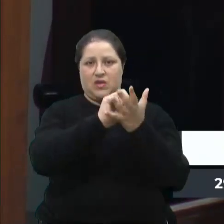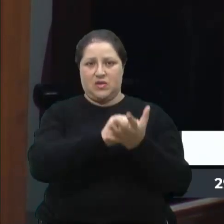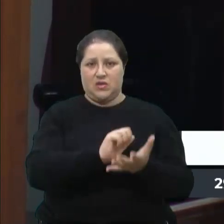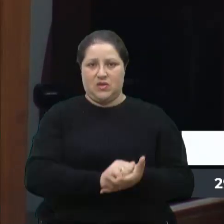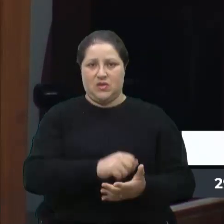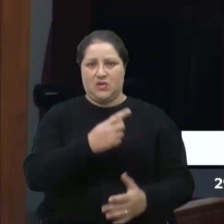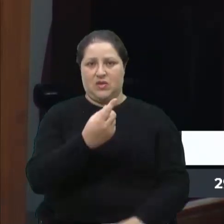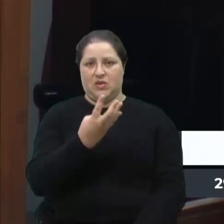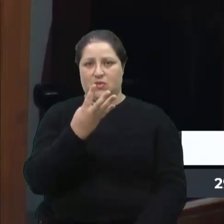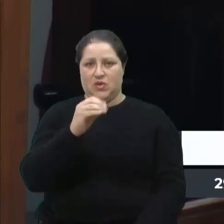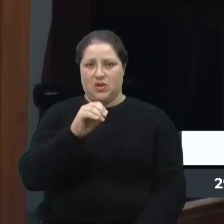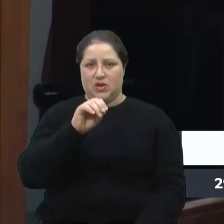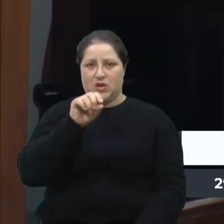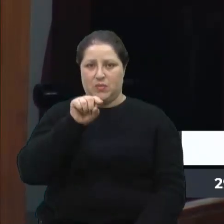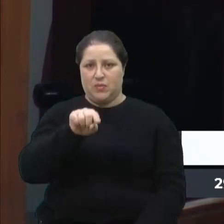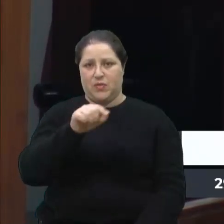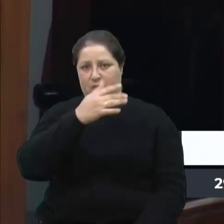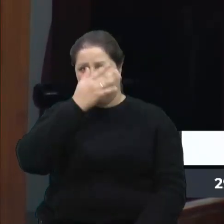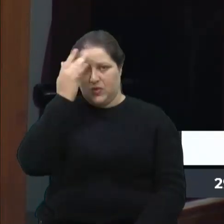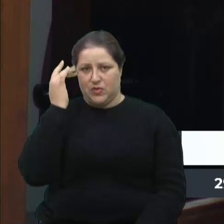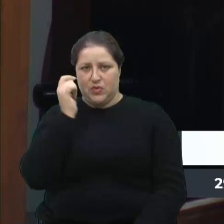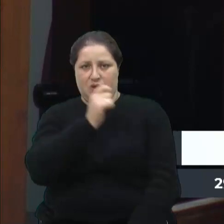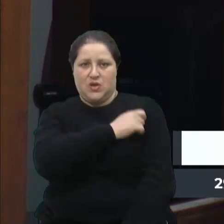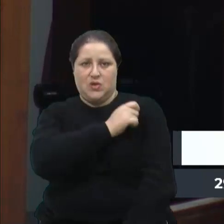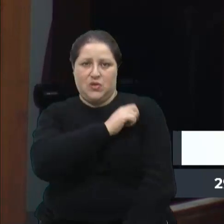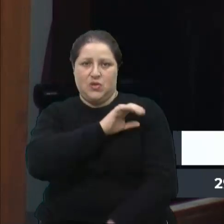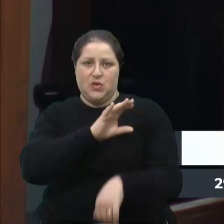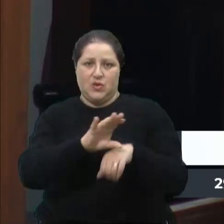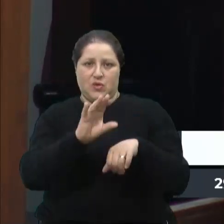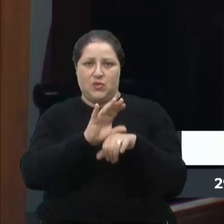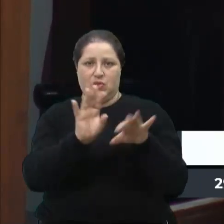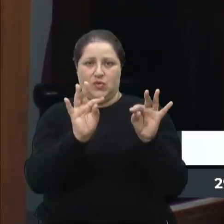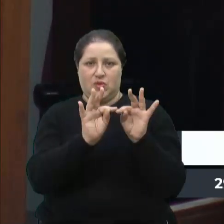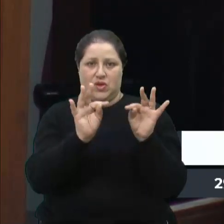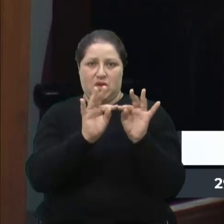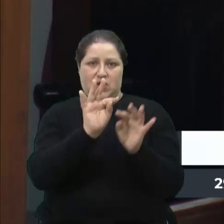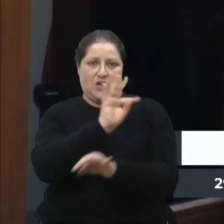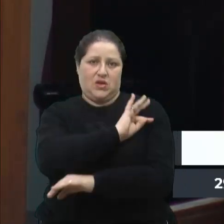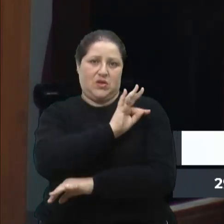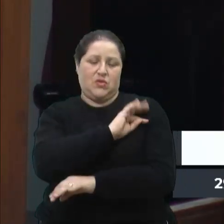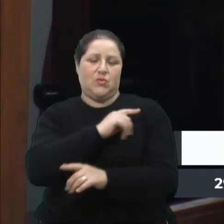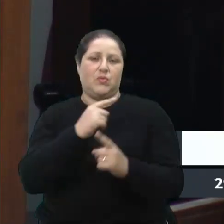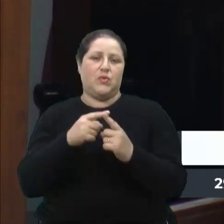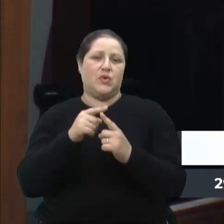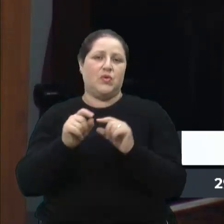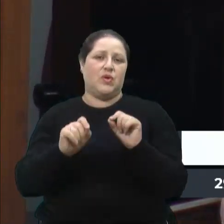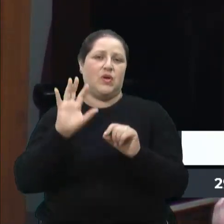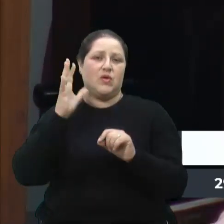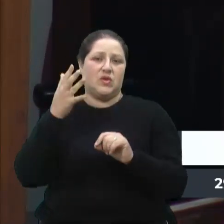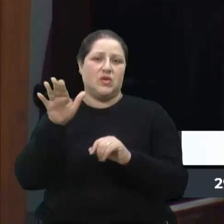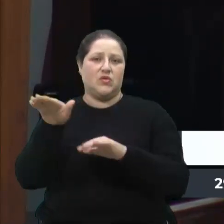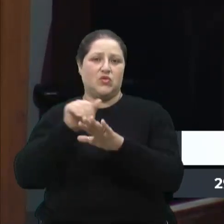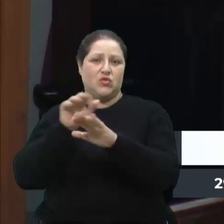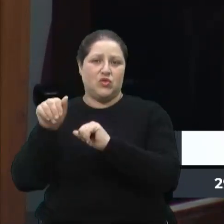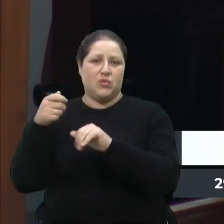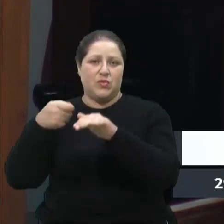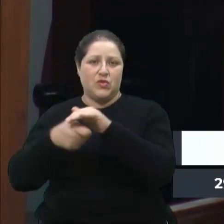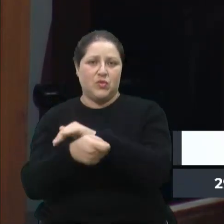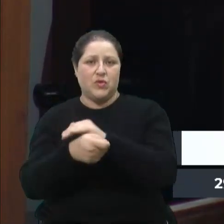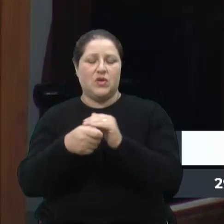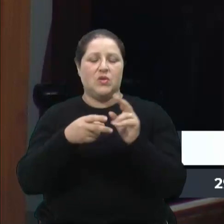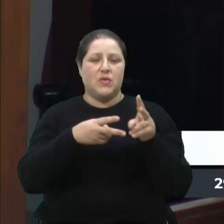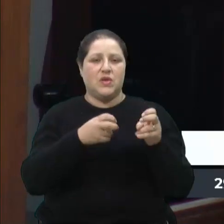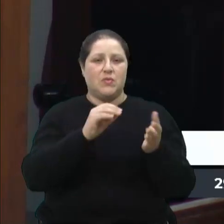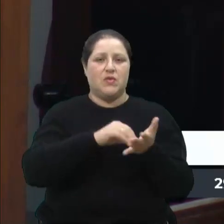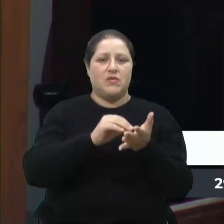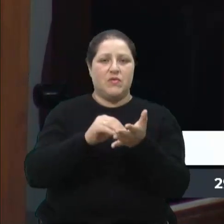140 mil pessoas, alunos, em cursos técnicos. Porque o que aconteceu? Com a atração de investimentos, ele notou que faltava mão